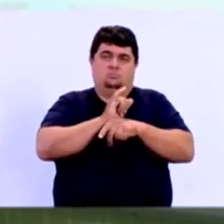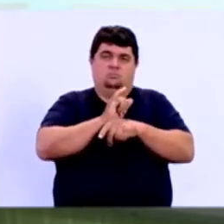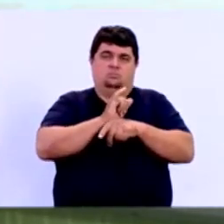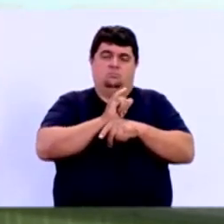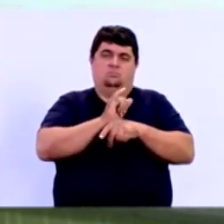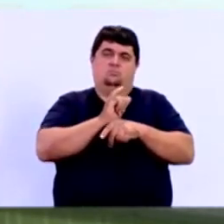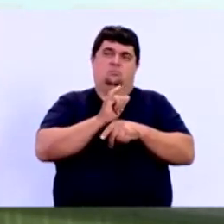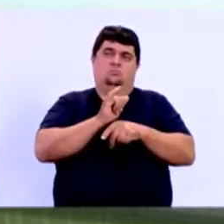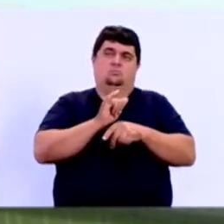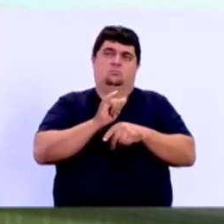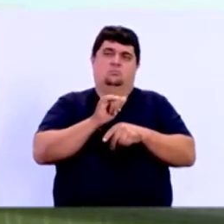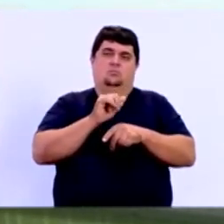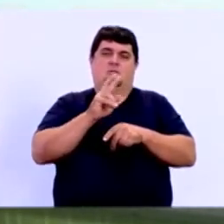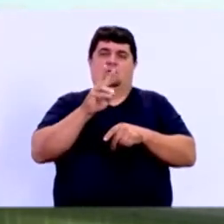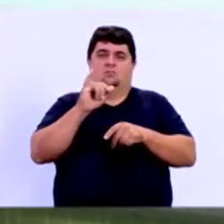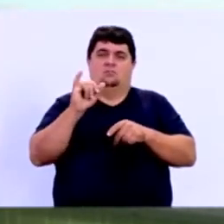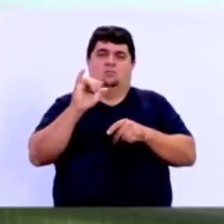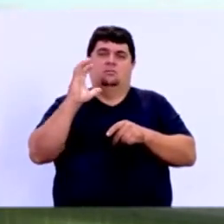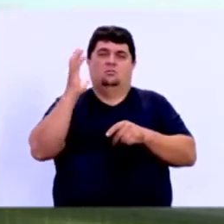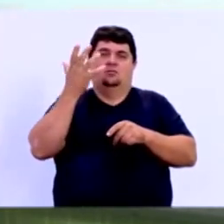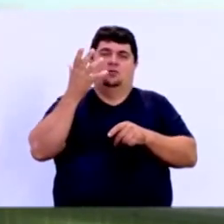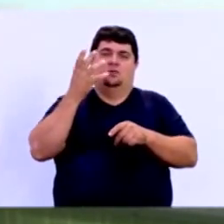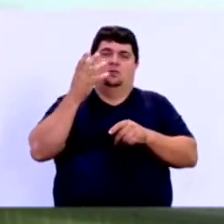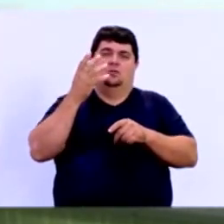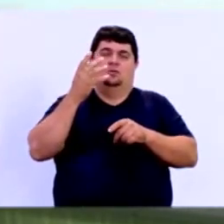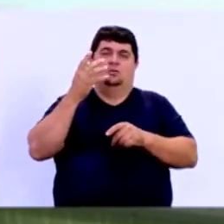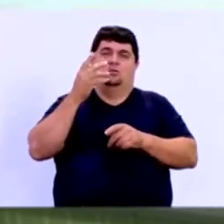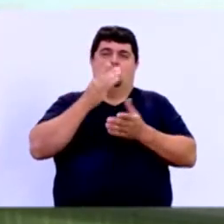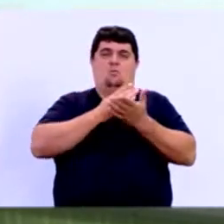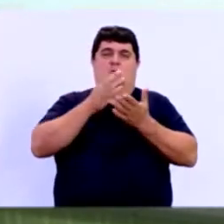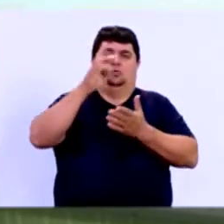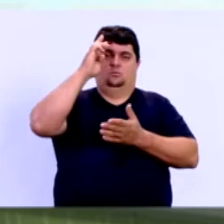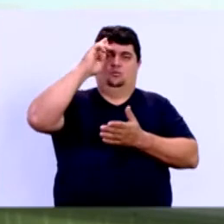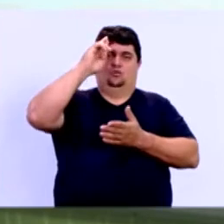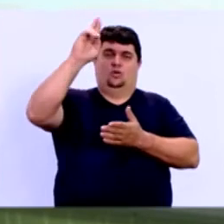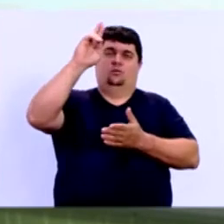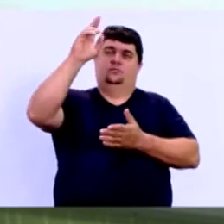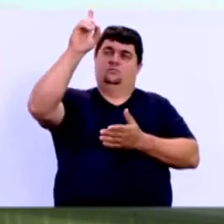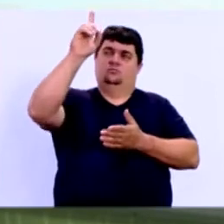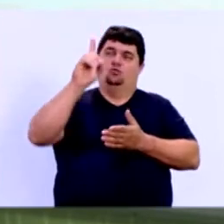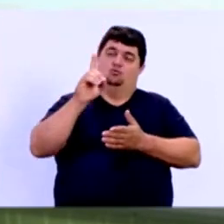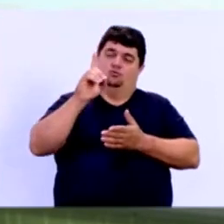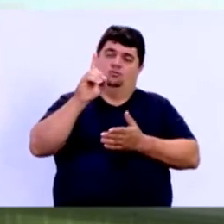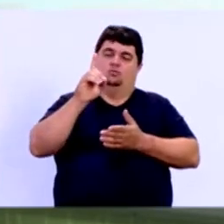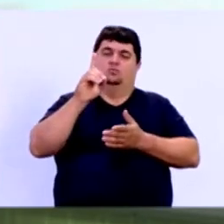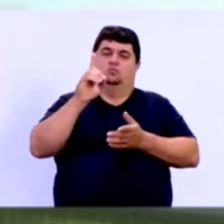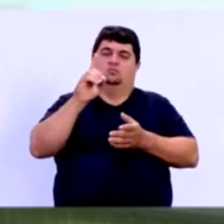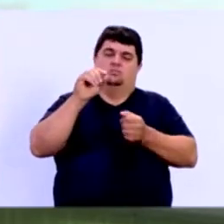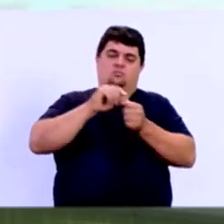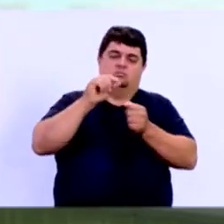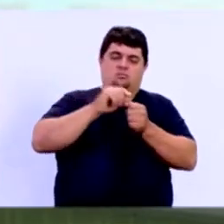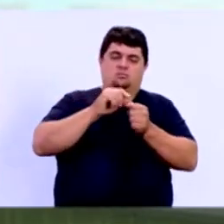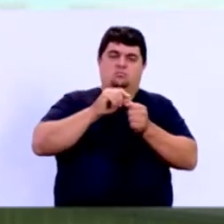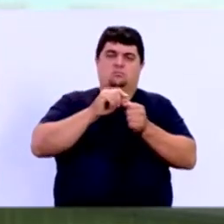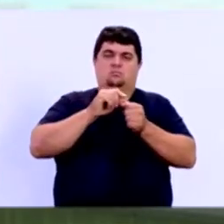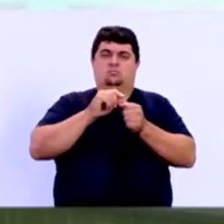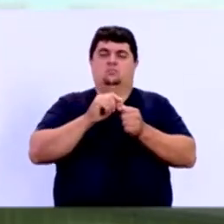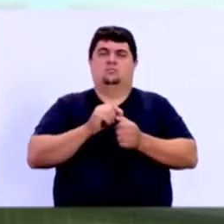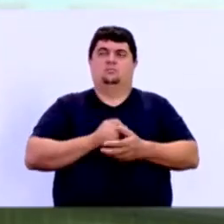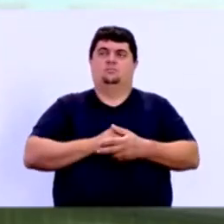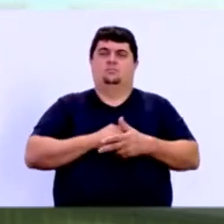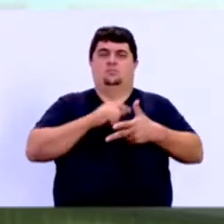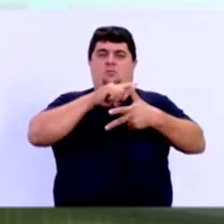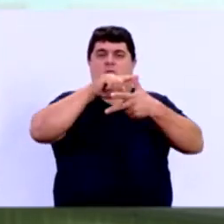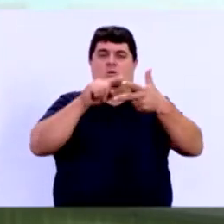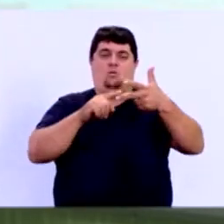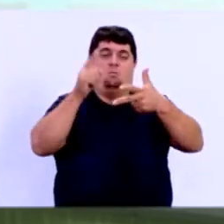de estratégia, deve ocorrer na parte mais alta, no nível estratégico, né? No nível conceitual.